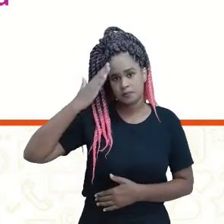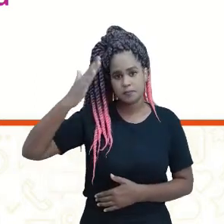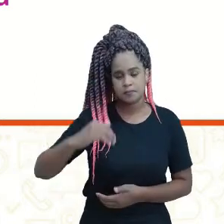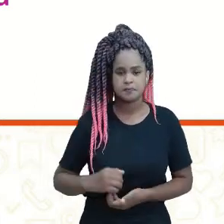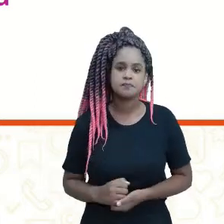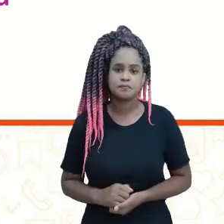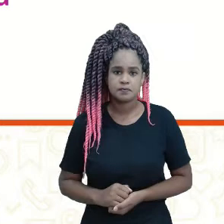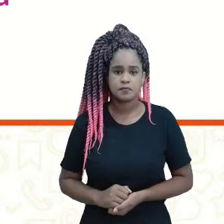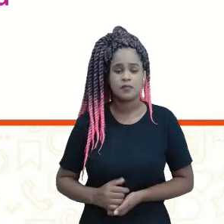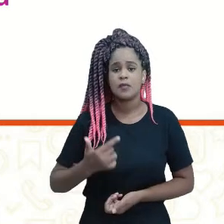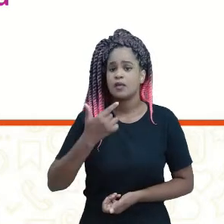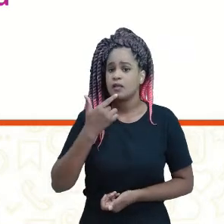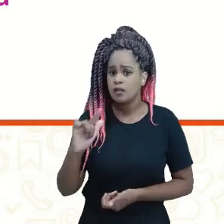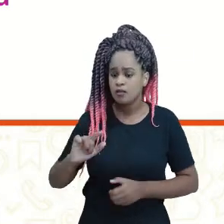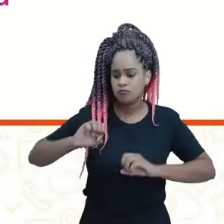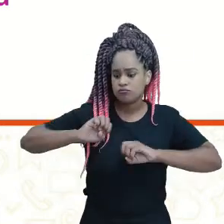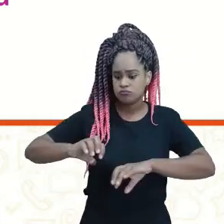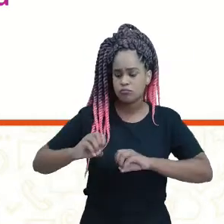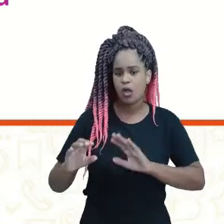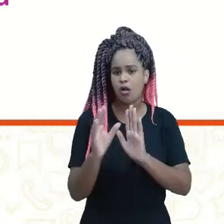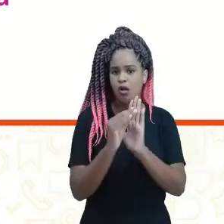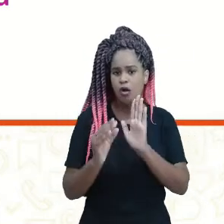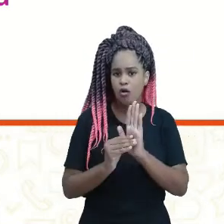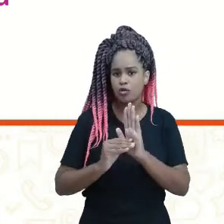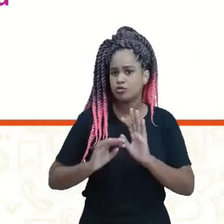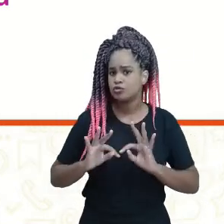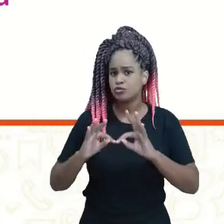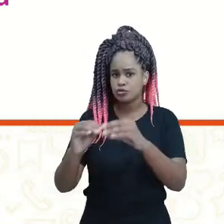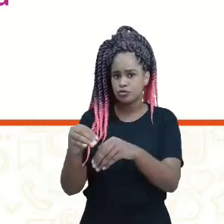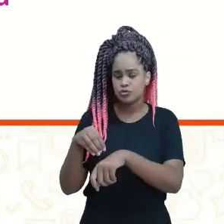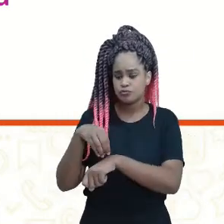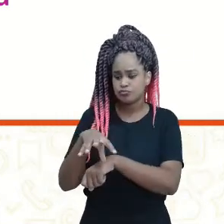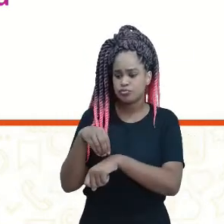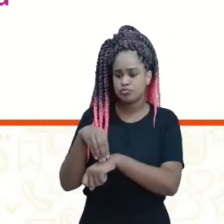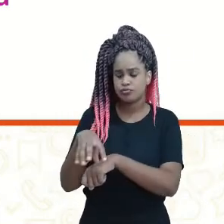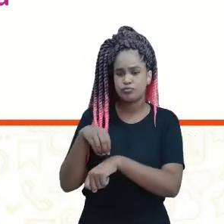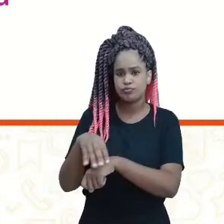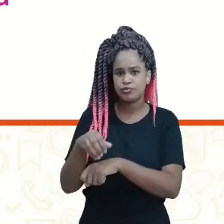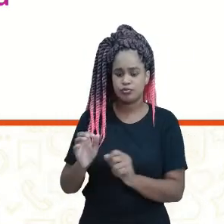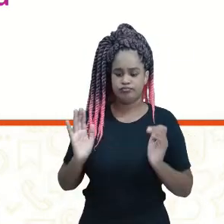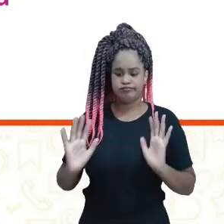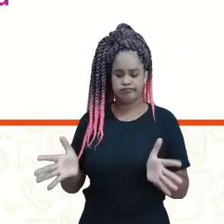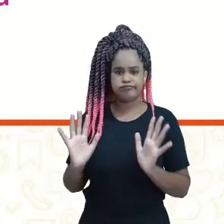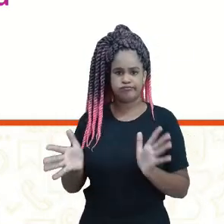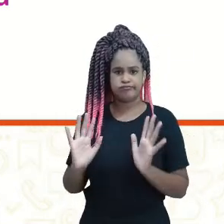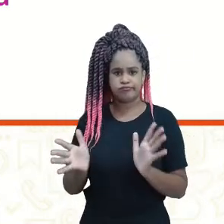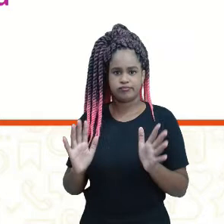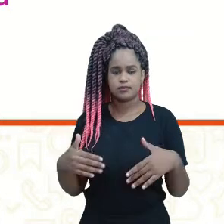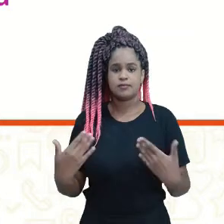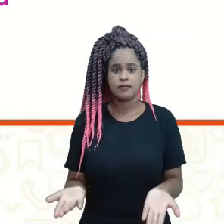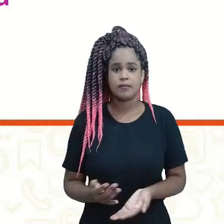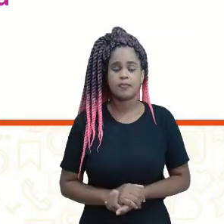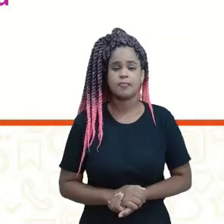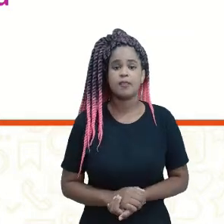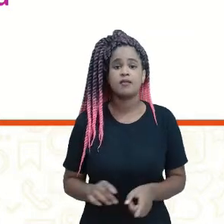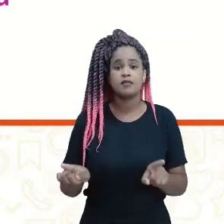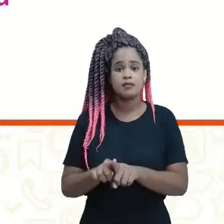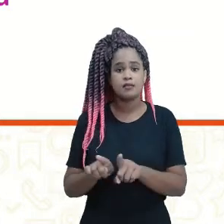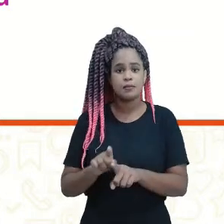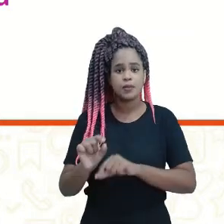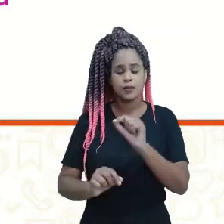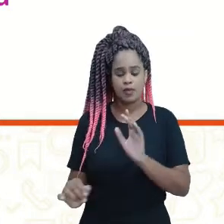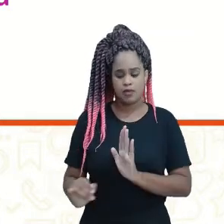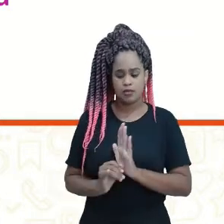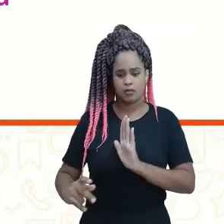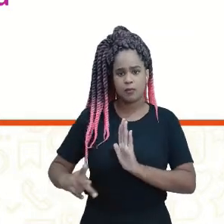instrução, onde todos os conteúdos são dados em Libras. E a construção da identidade surda.